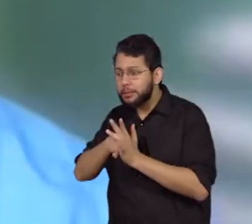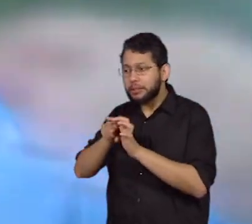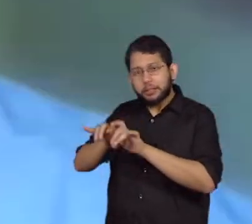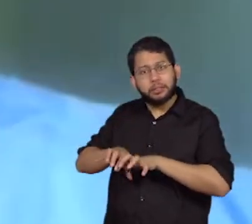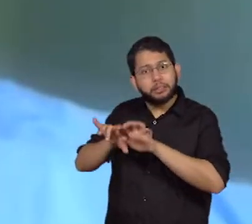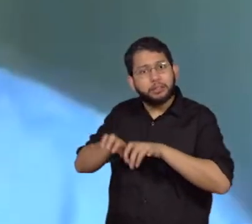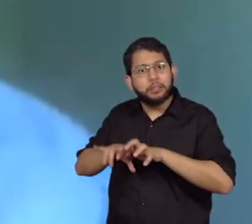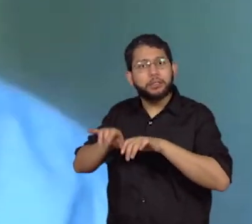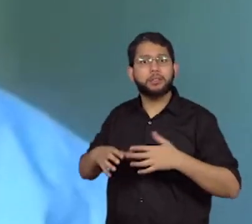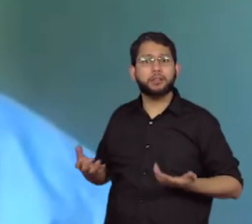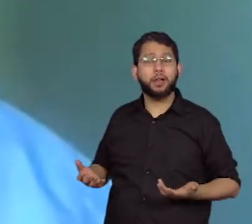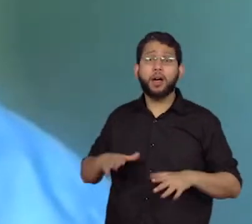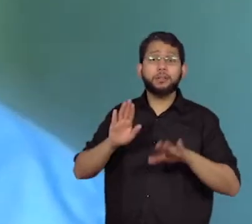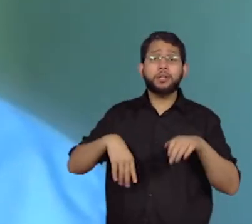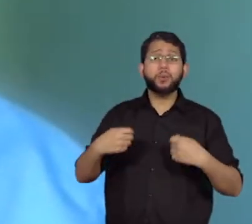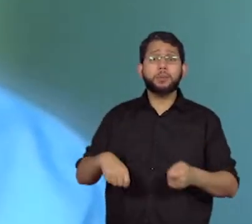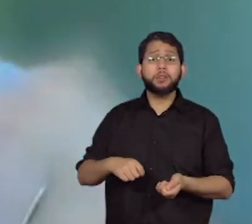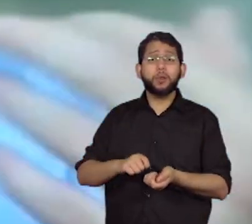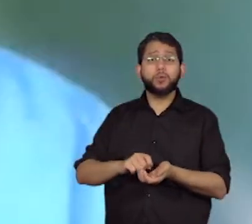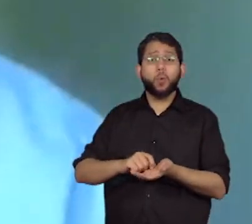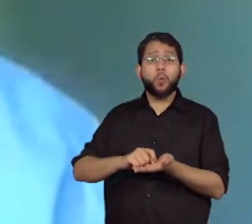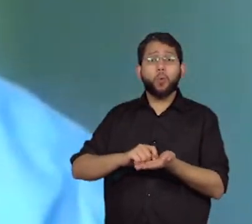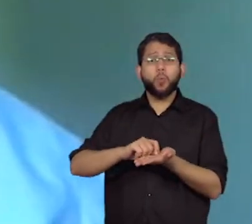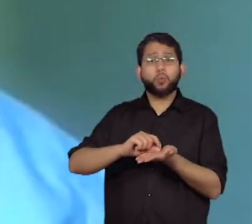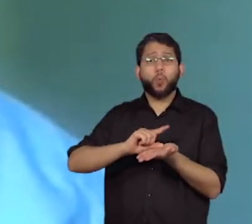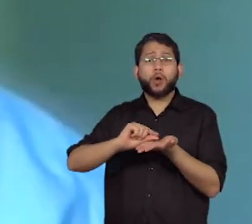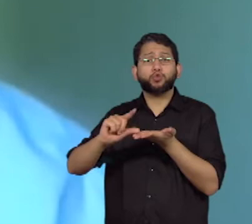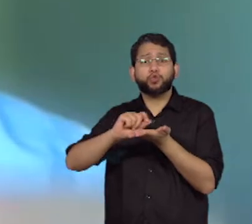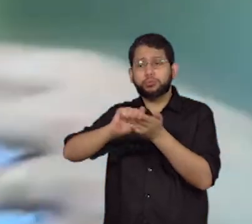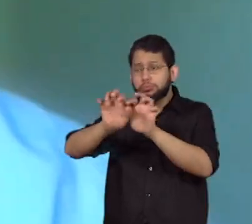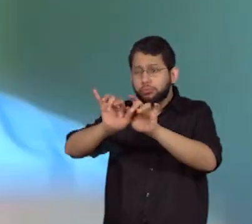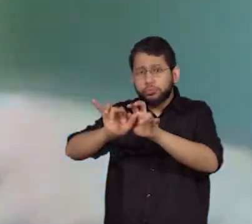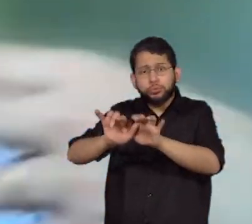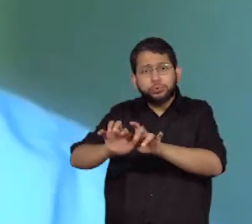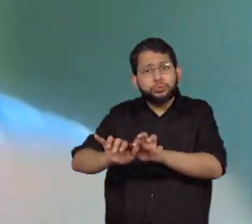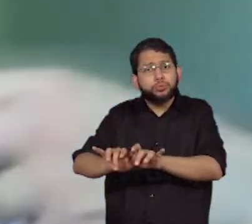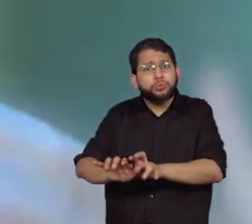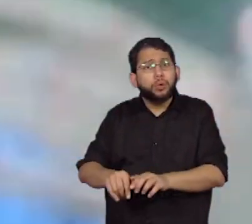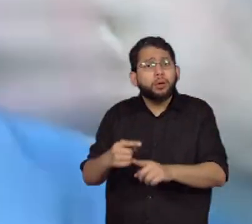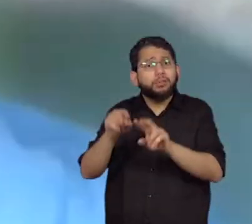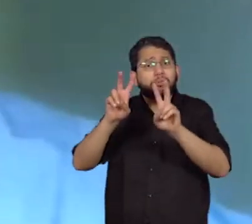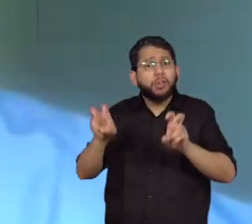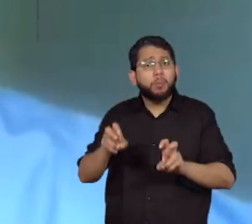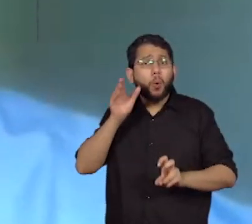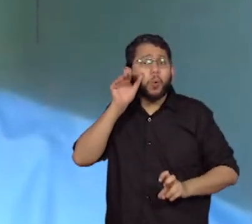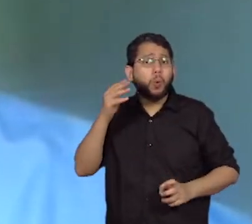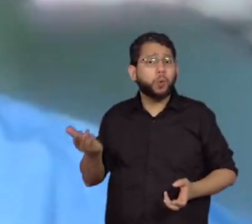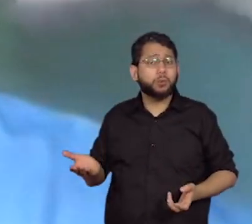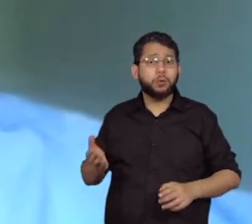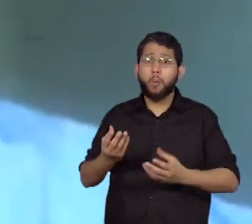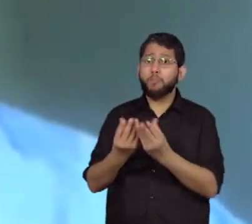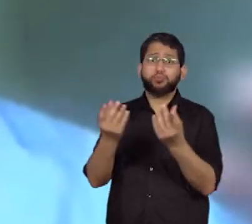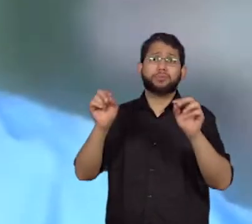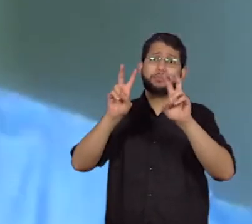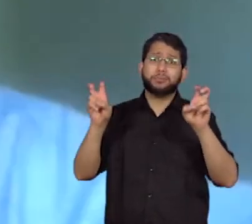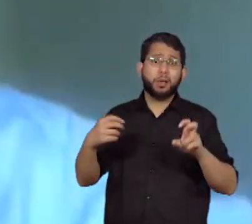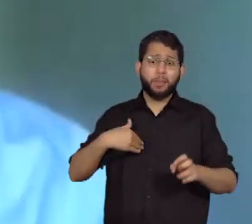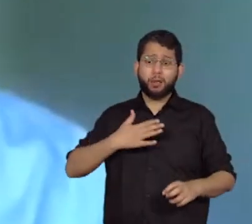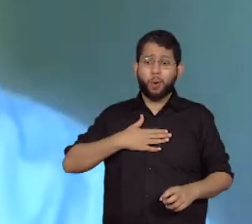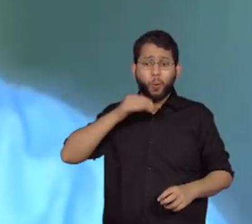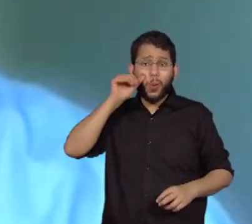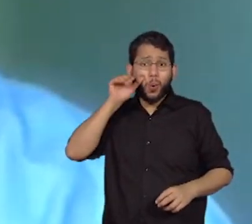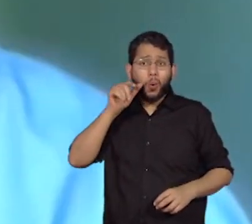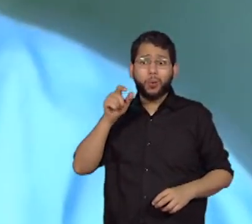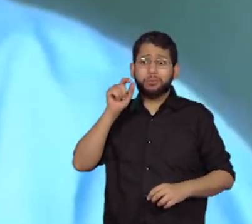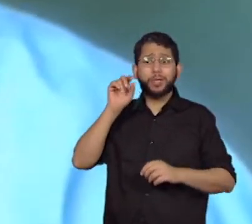resposta, ir atrás. E, às vezes, escrever um artigo sobre uma coisa que eu estou curioso. Vários textos que eu escrevo são sobre questões que eu